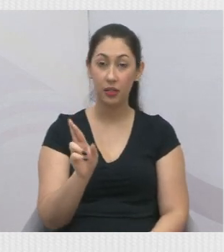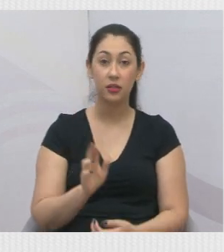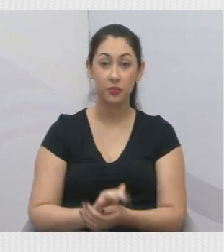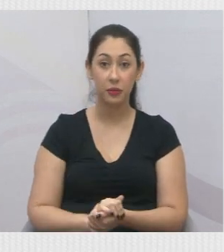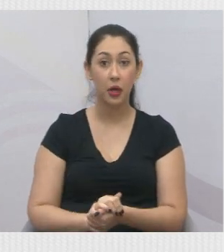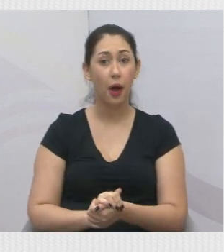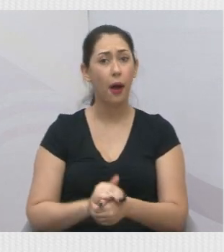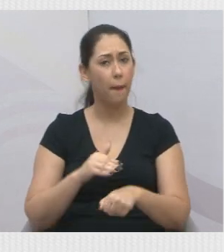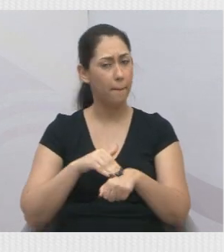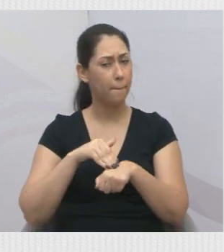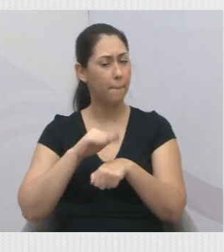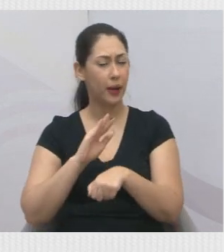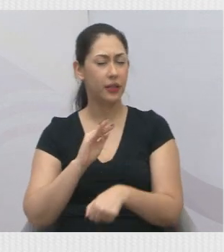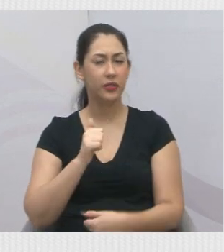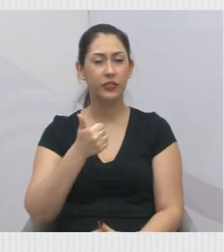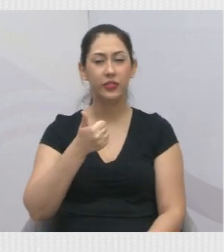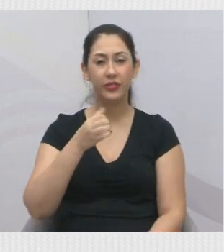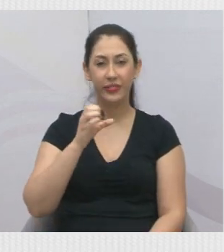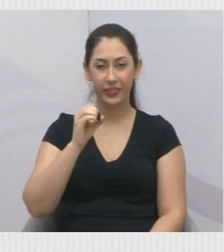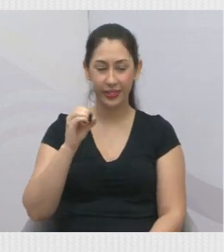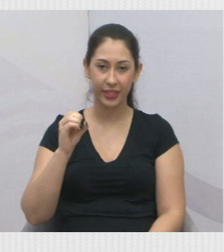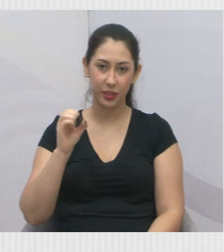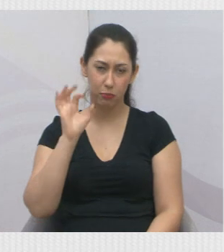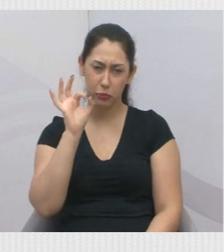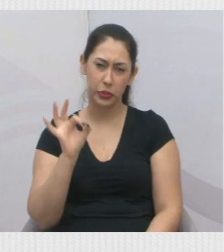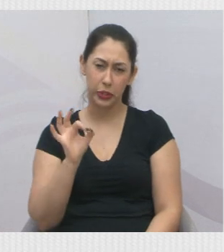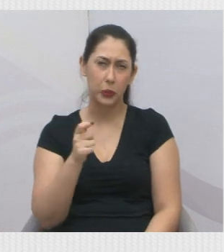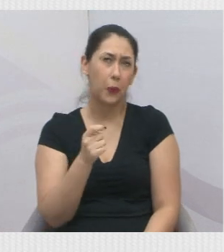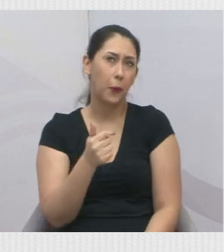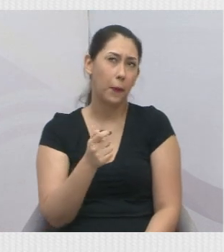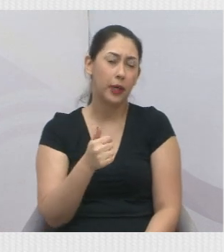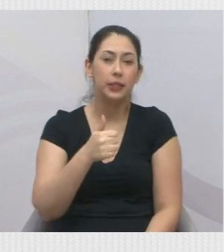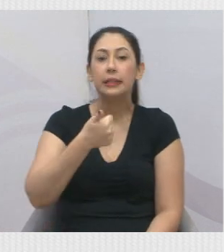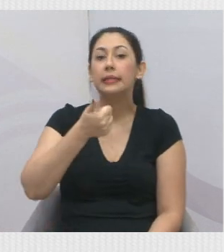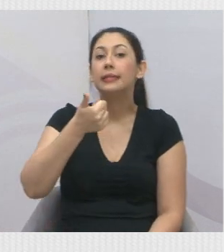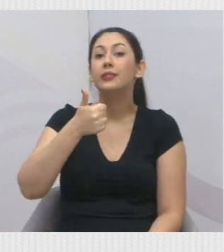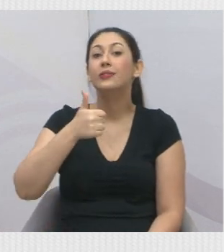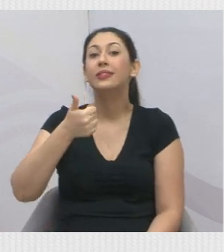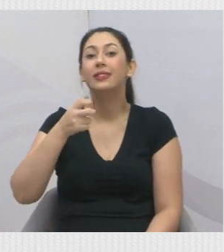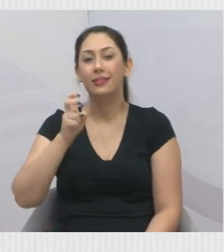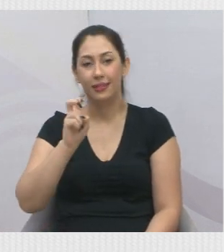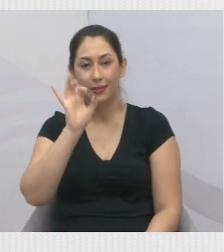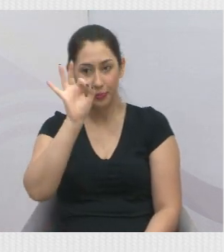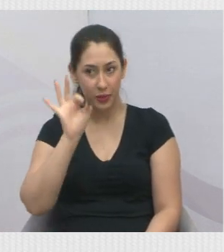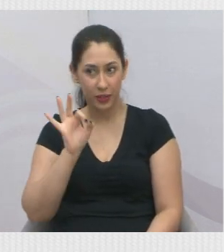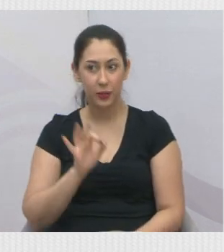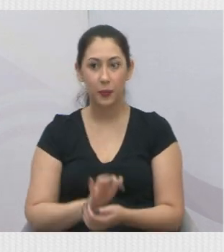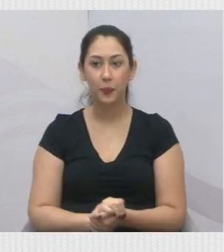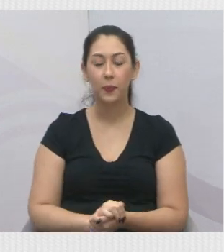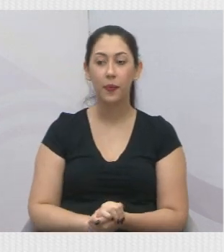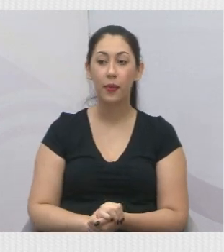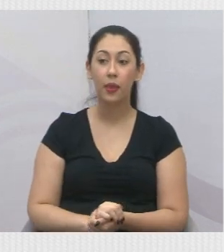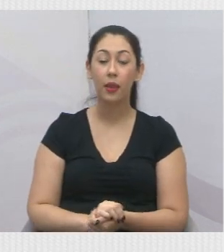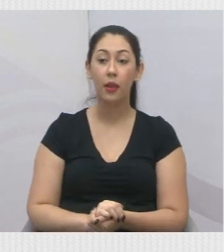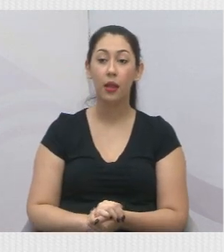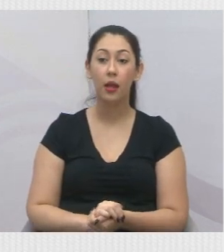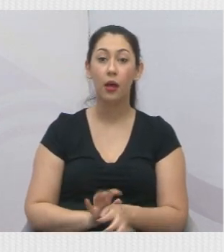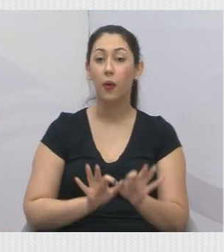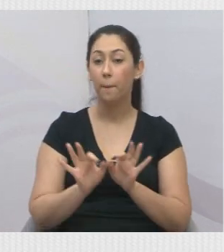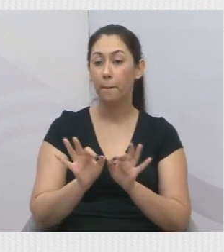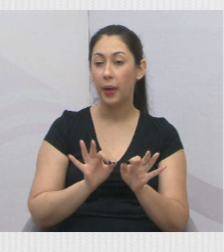R$ 1.106.971.000, atingindo a meta de 114%, 115%. Receita de capital, previsão orçamentária